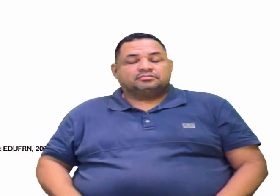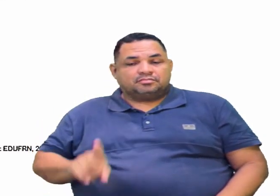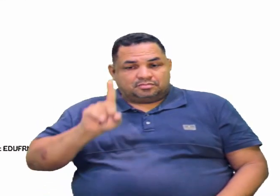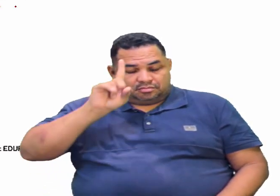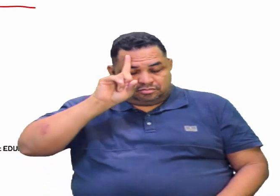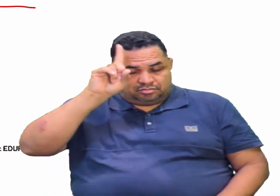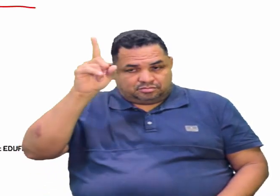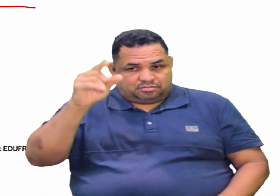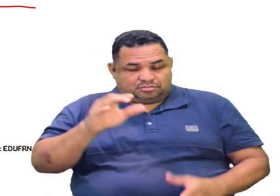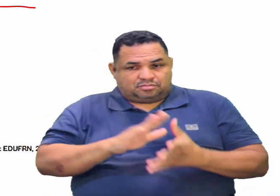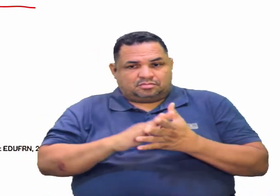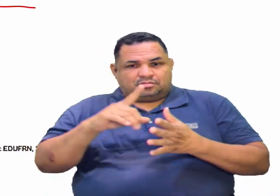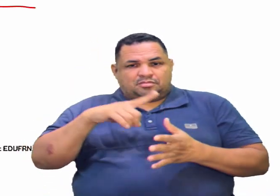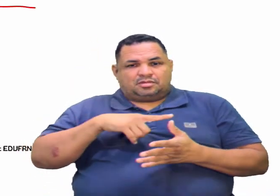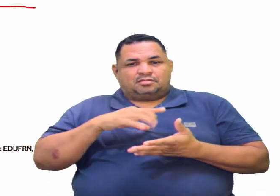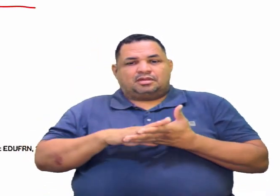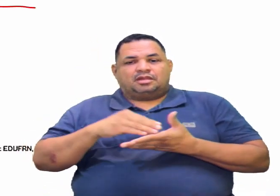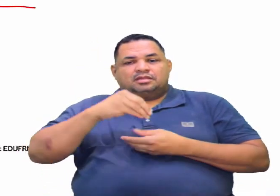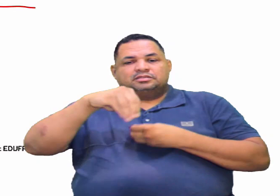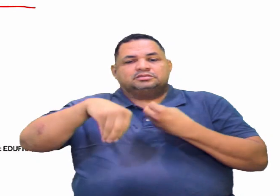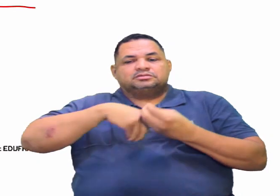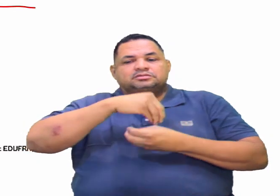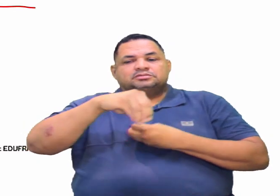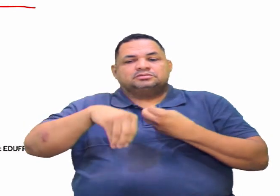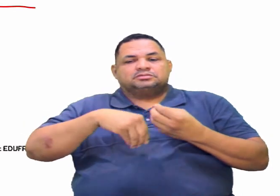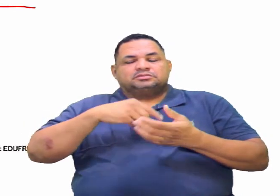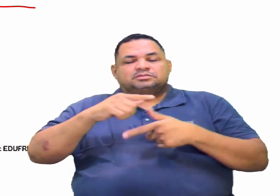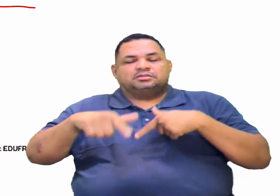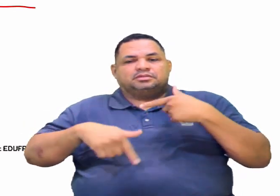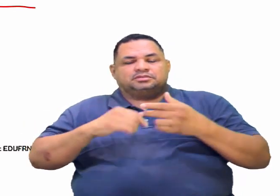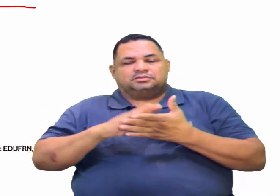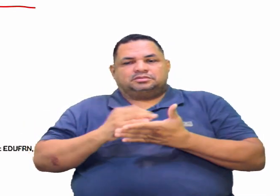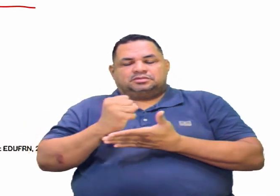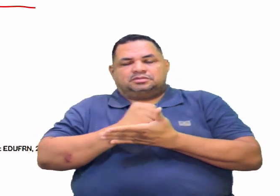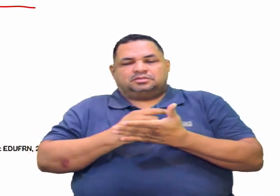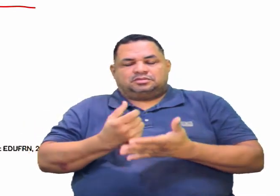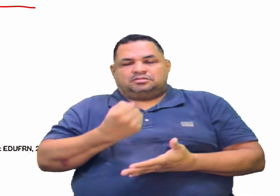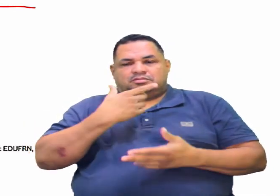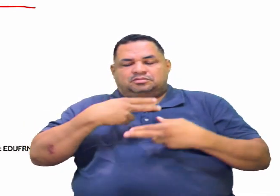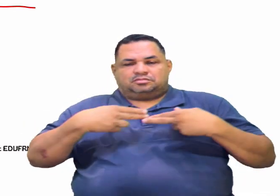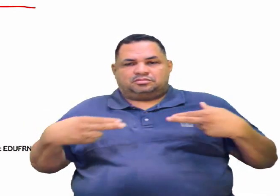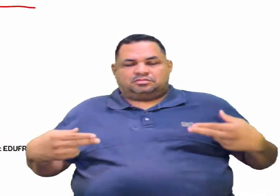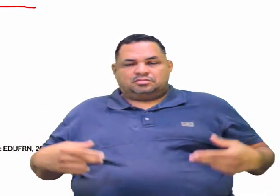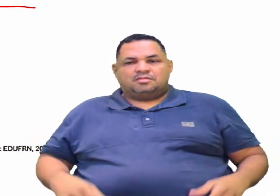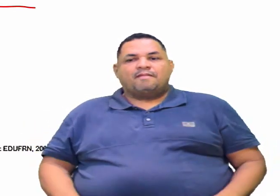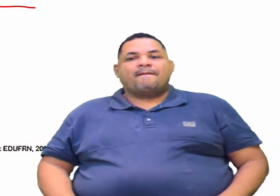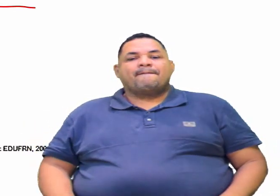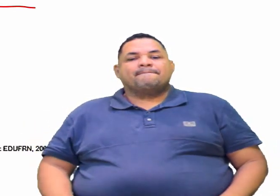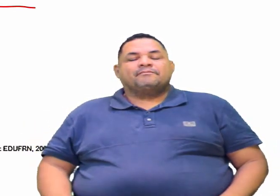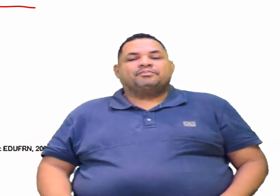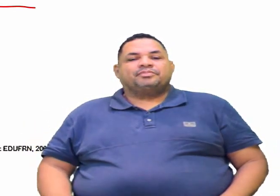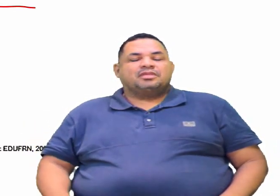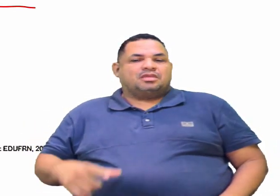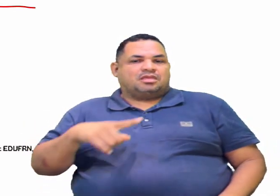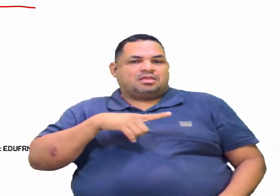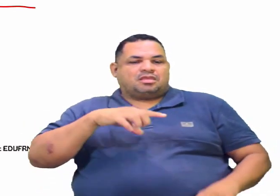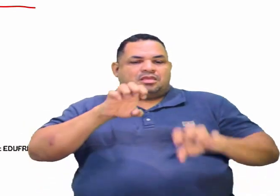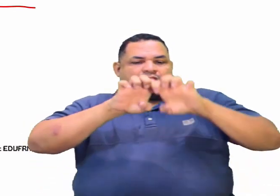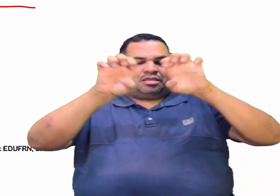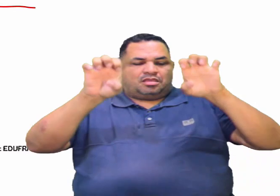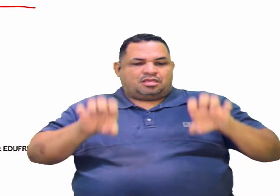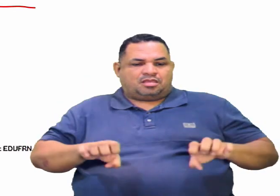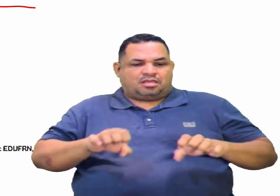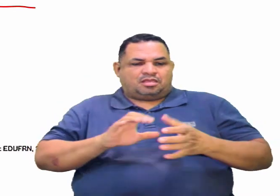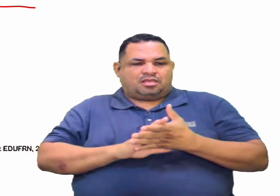para compor os medicamentos. Olha só, aí aqui ele traz a estrutura